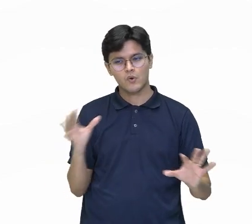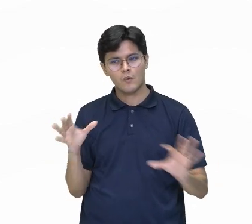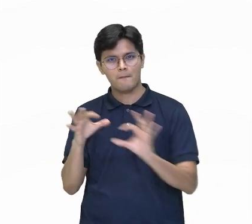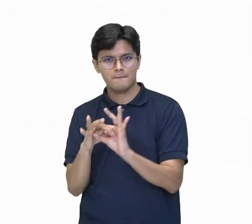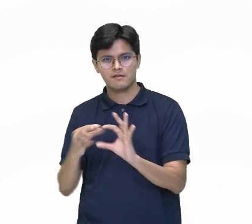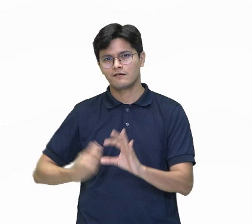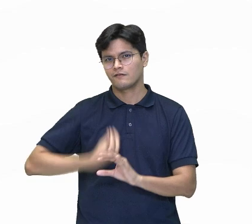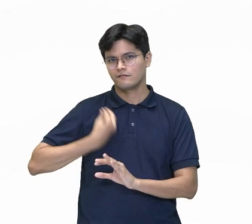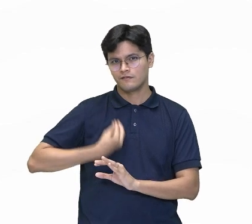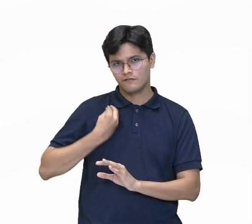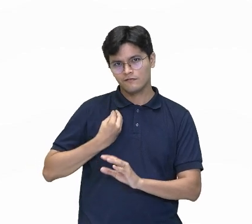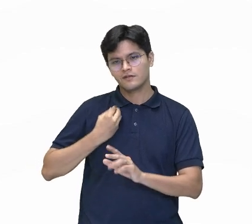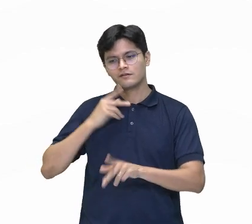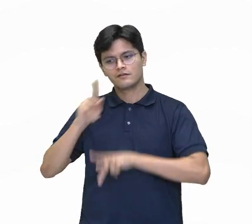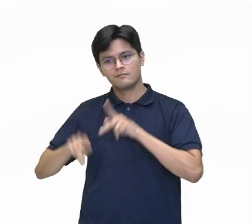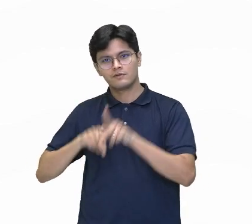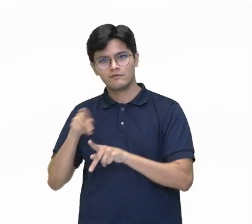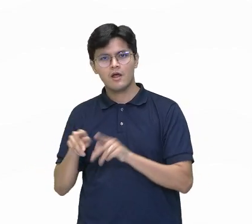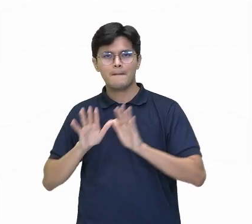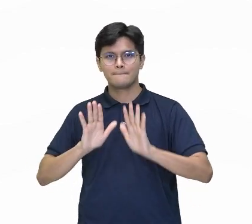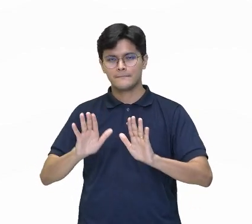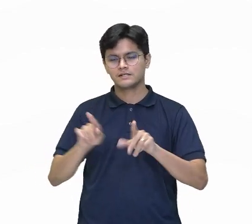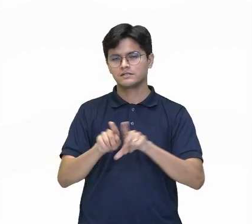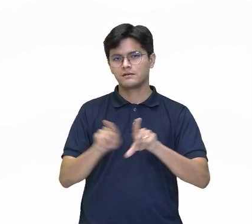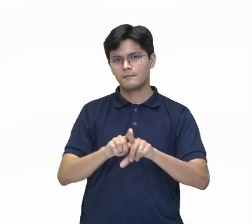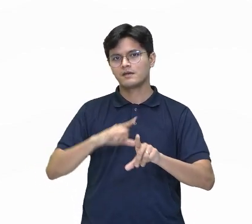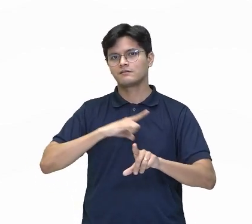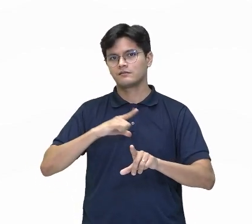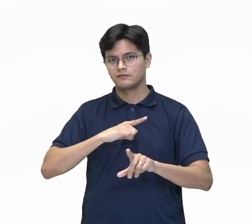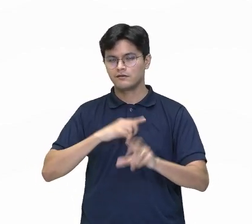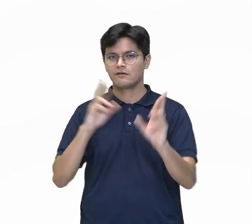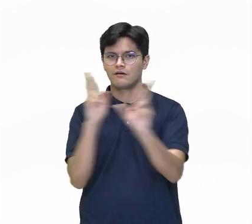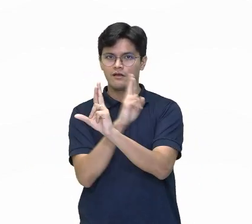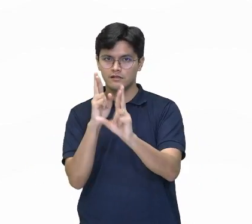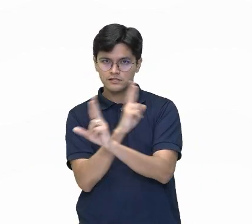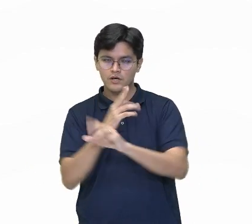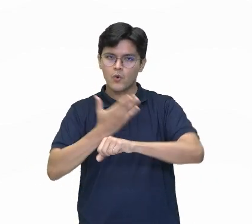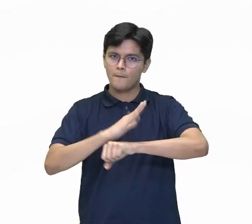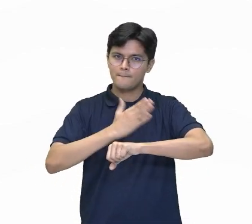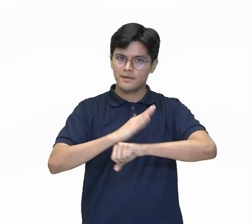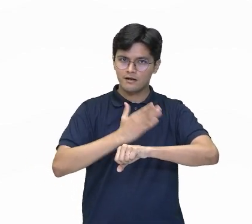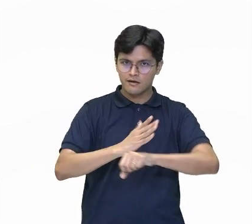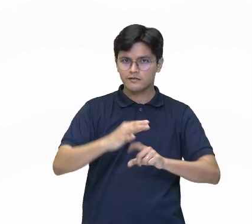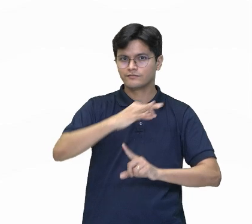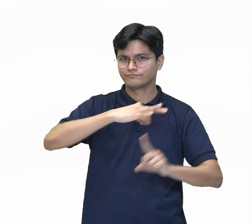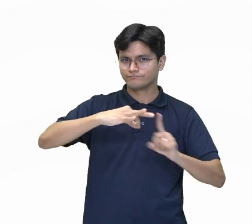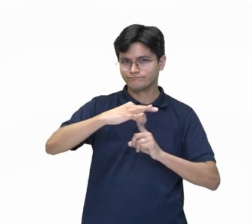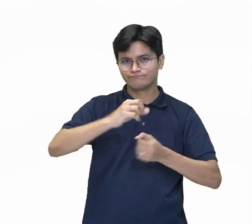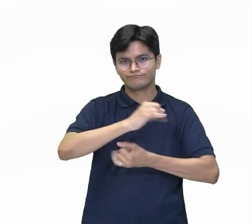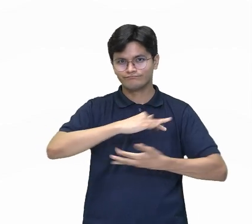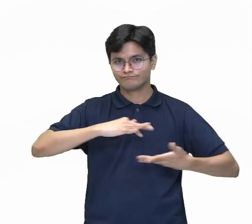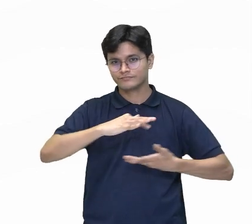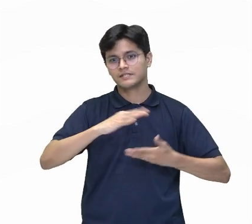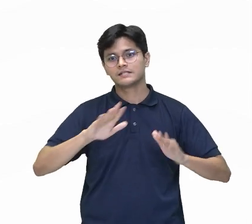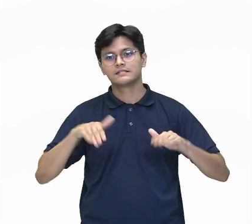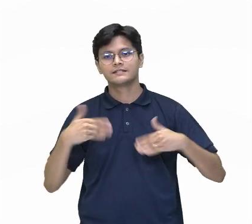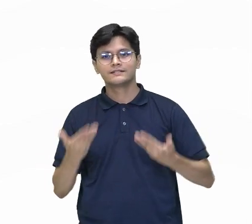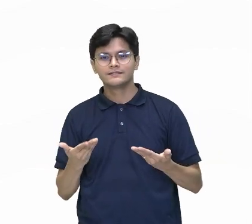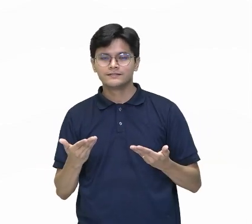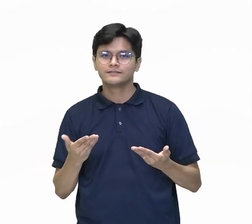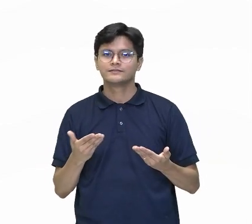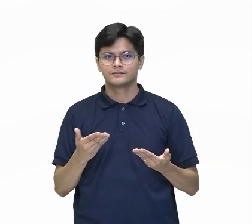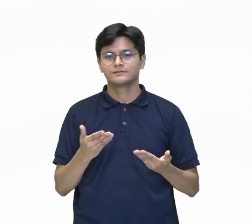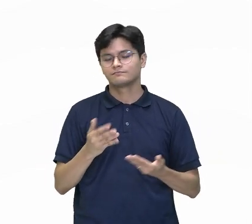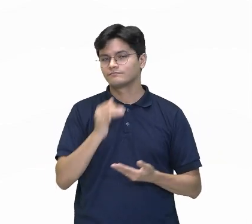pessoas. Só que tem uma relação também prática com a questão espiritual. Então, quando a gente fala de